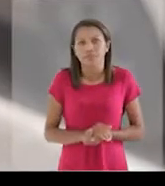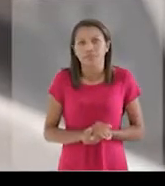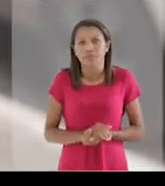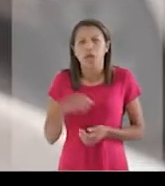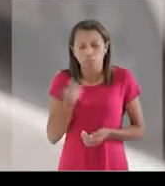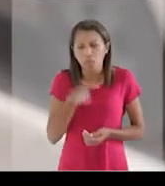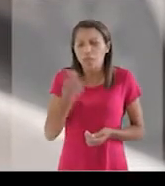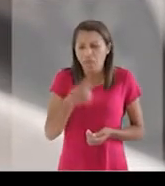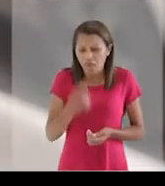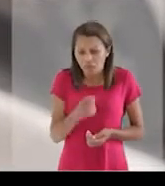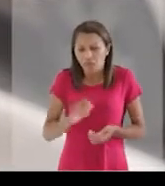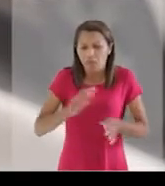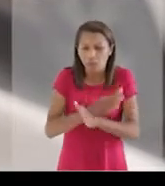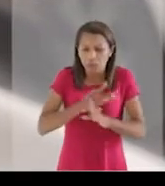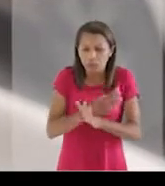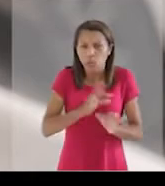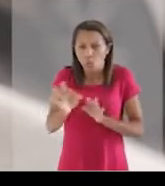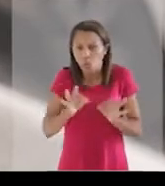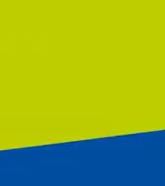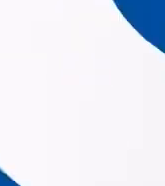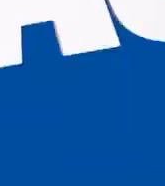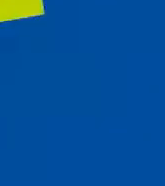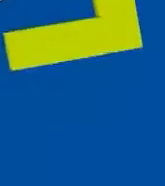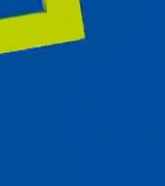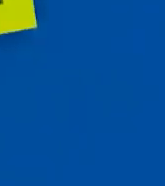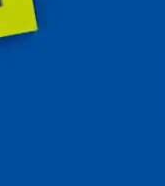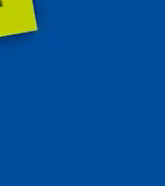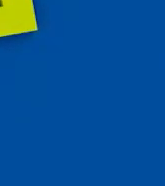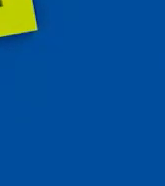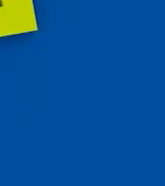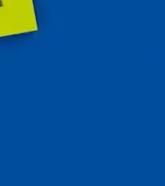nós precisamos de uma cidade limpa, bem organizada.